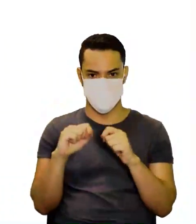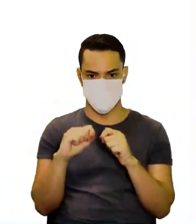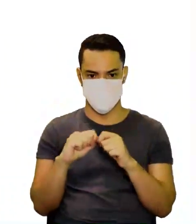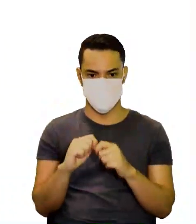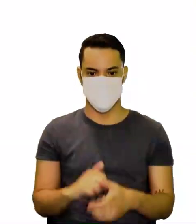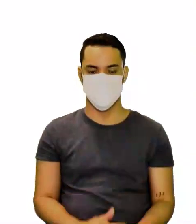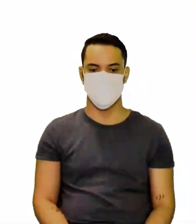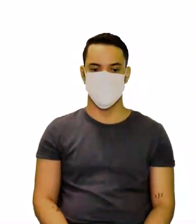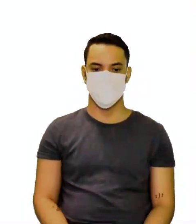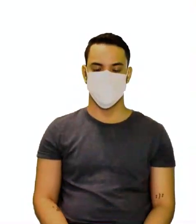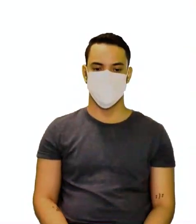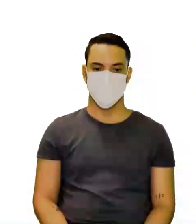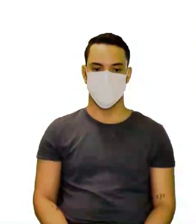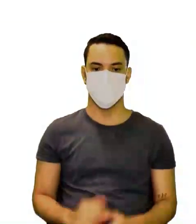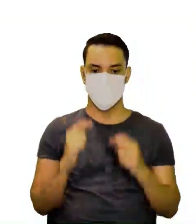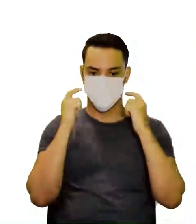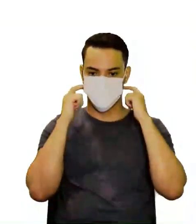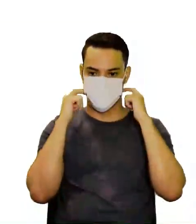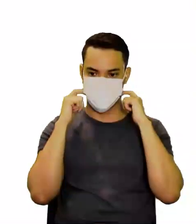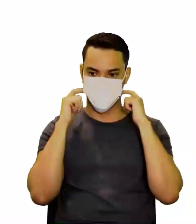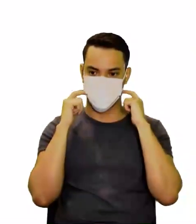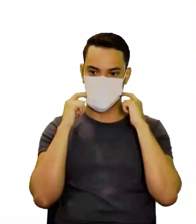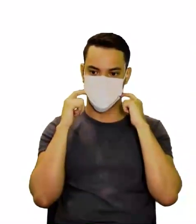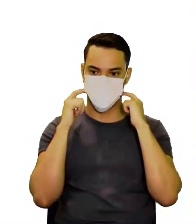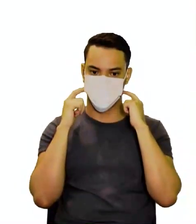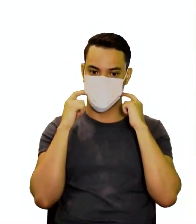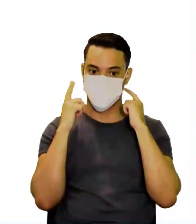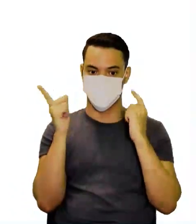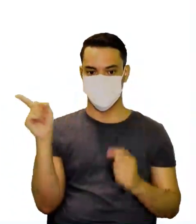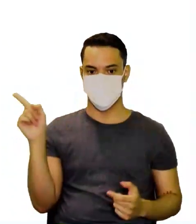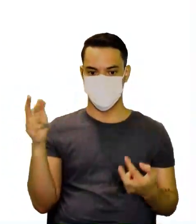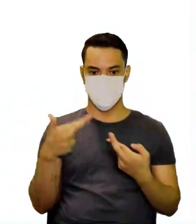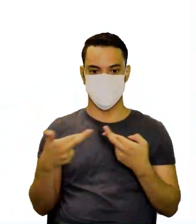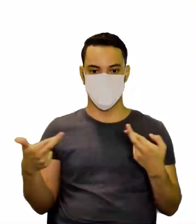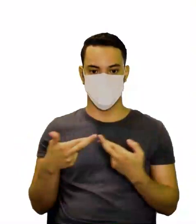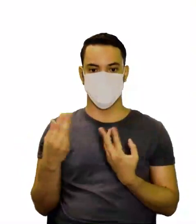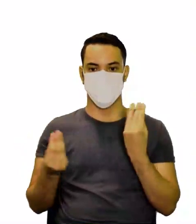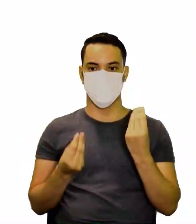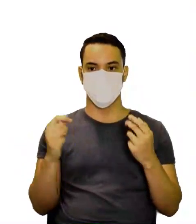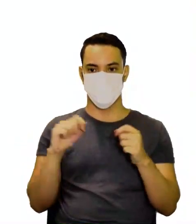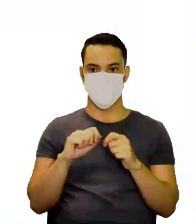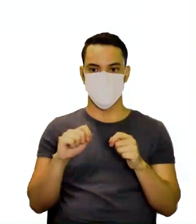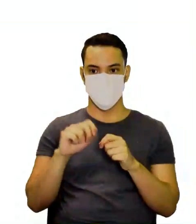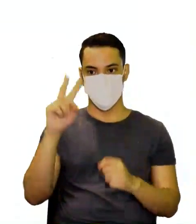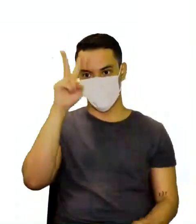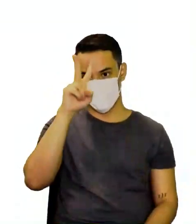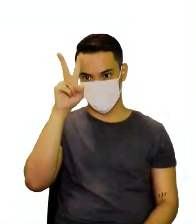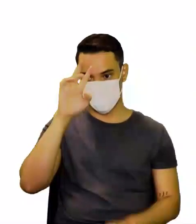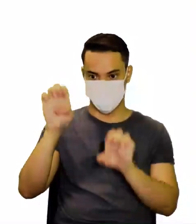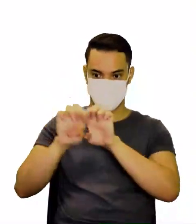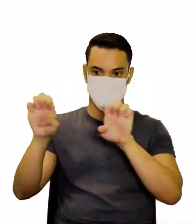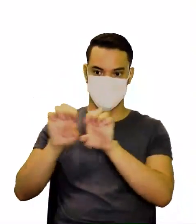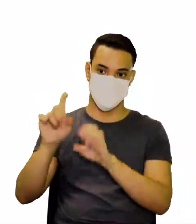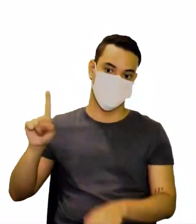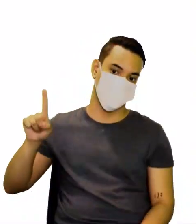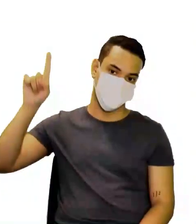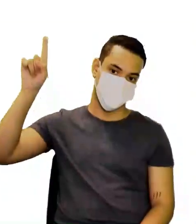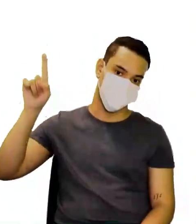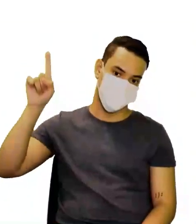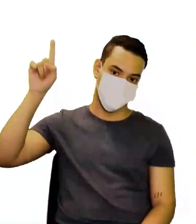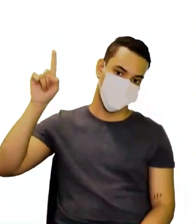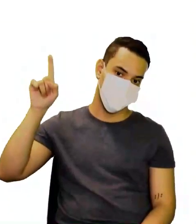só. Tá aqui a resistência, olha só. Lembra aqui da nossa equaçãozinha?